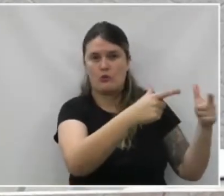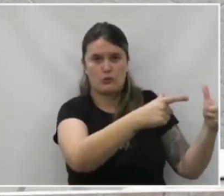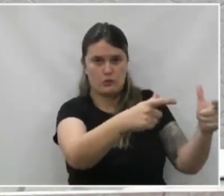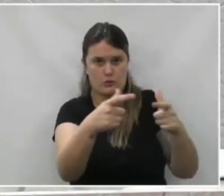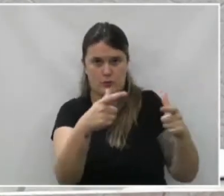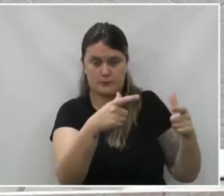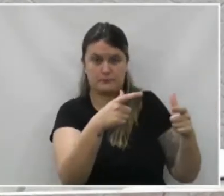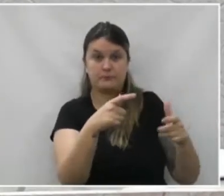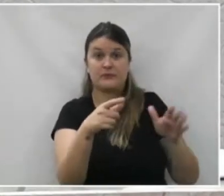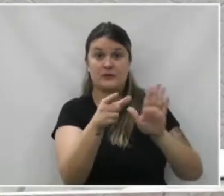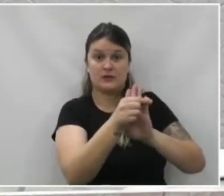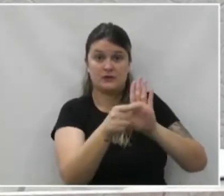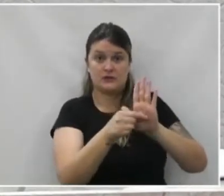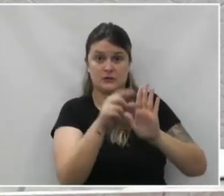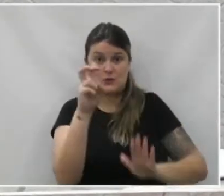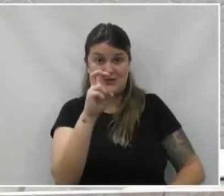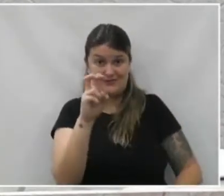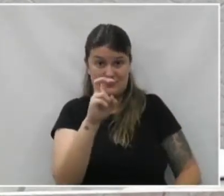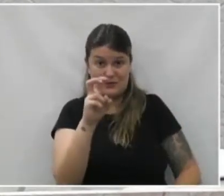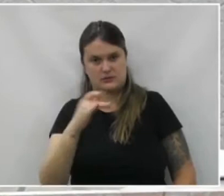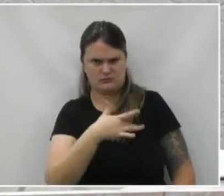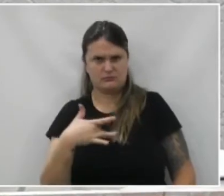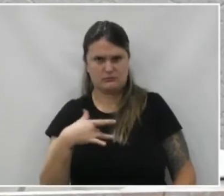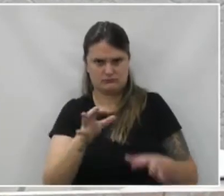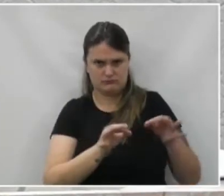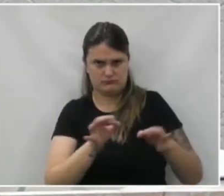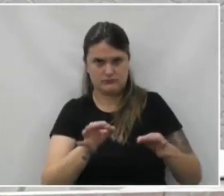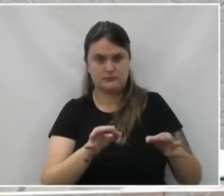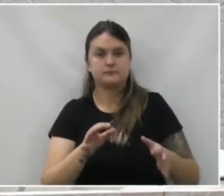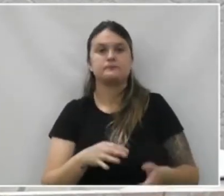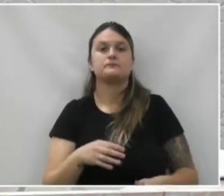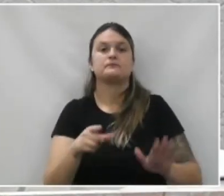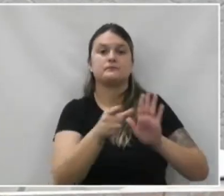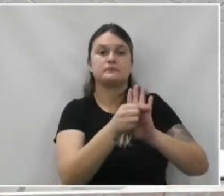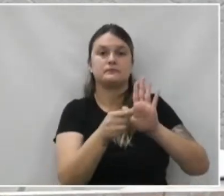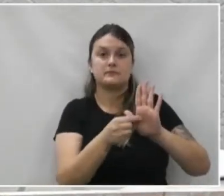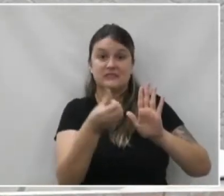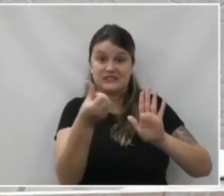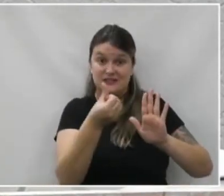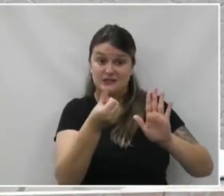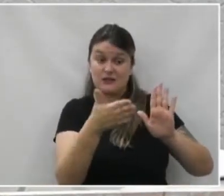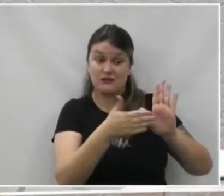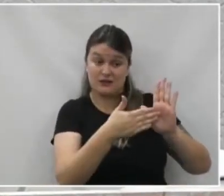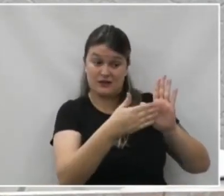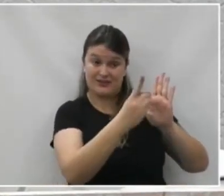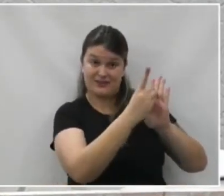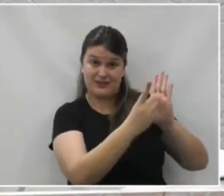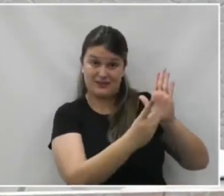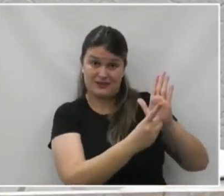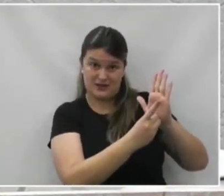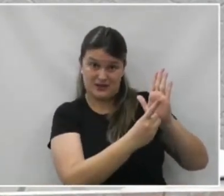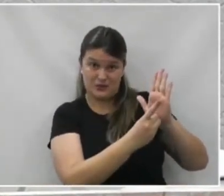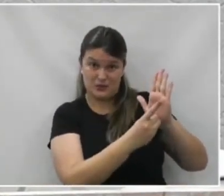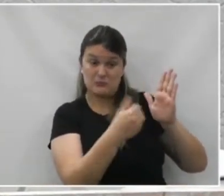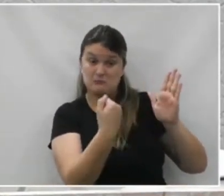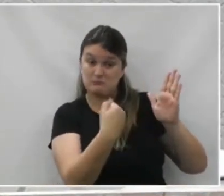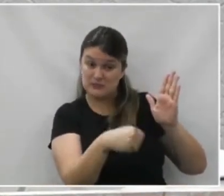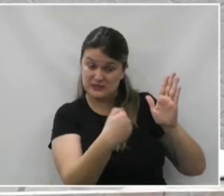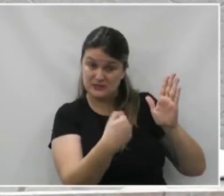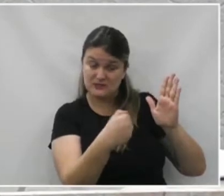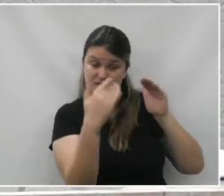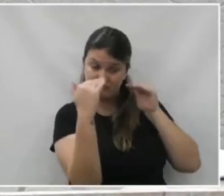com as suas asas, e debaixo delas você estará seguro. A fidelidade de Deus o protegerá